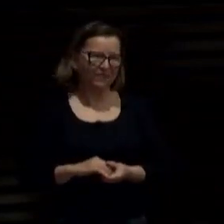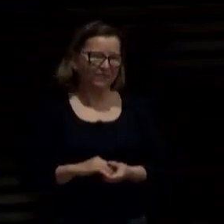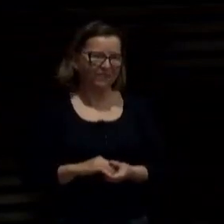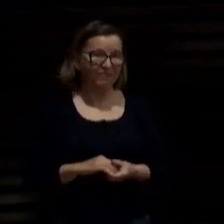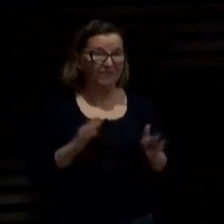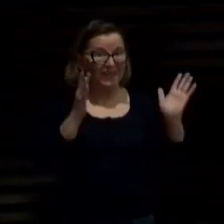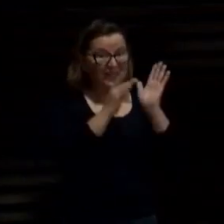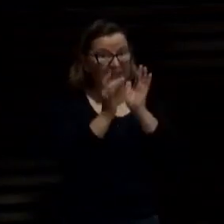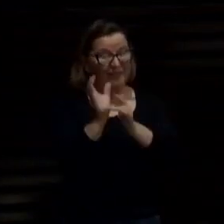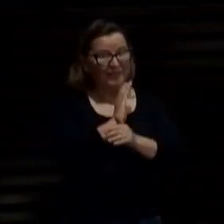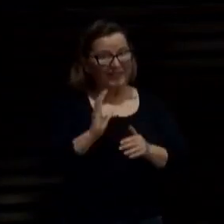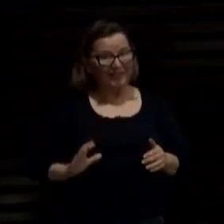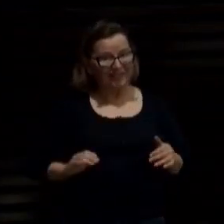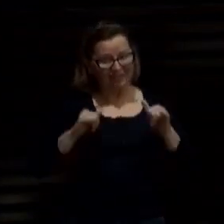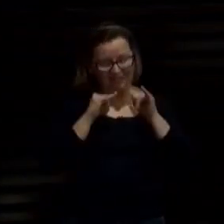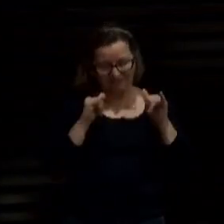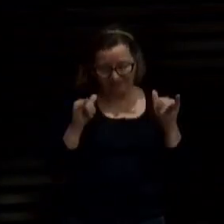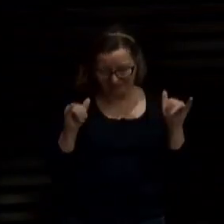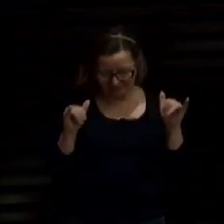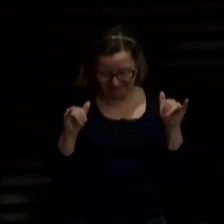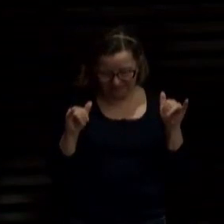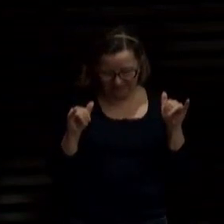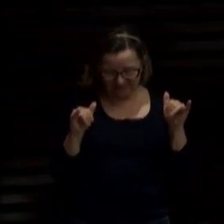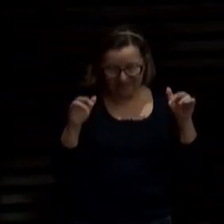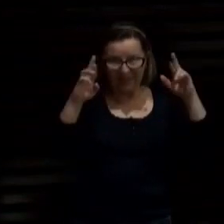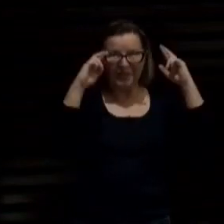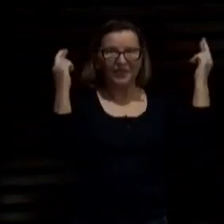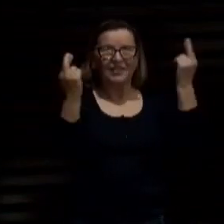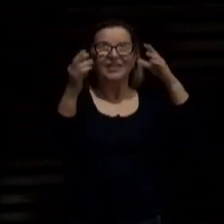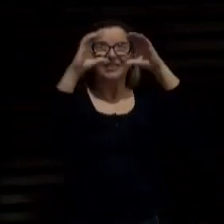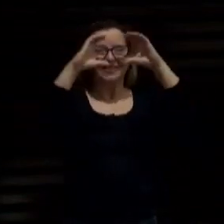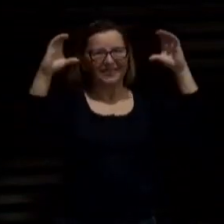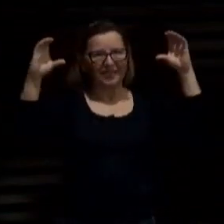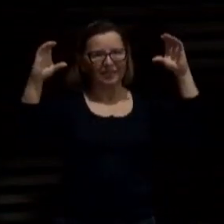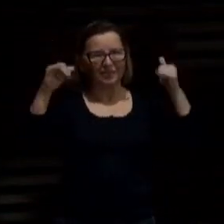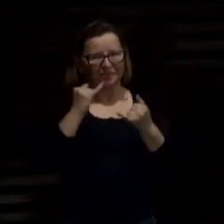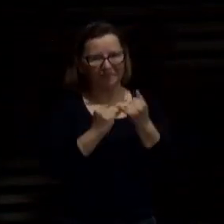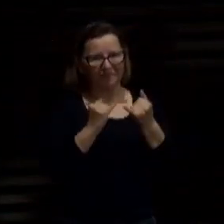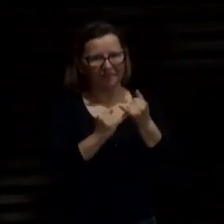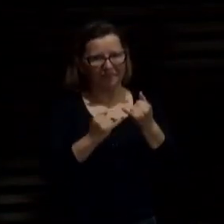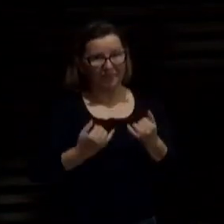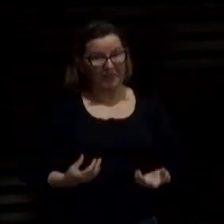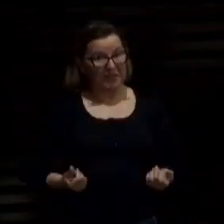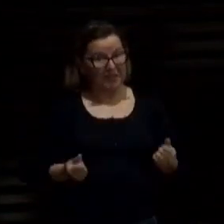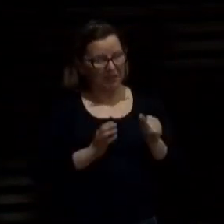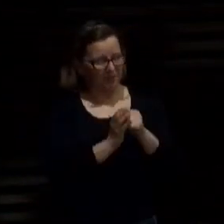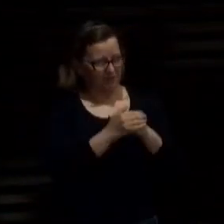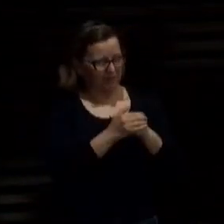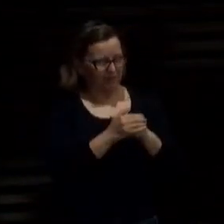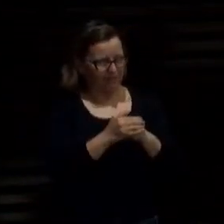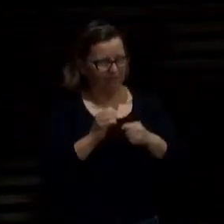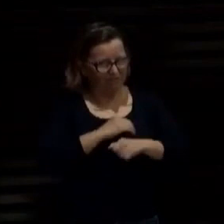Jesus Cristo disse assim: o reino dos céus é semelhante a um tesouro oculto no